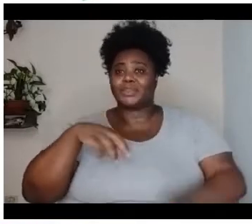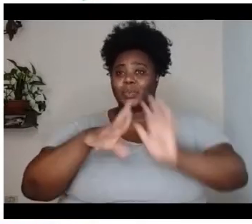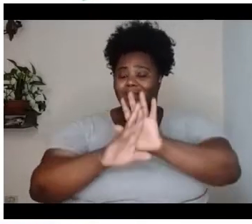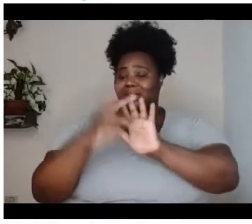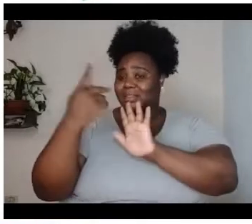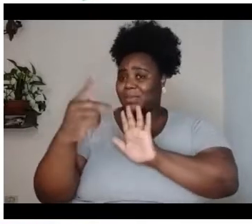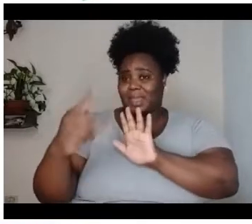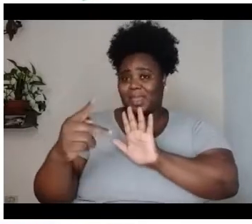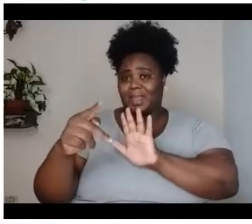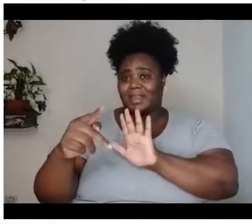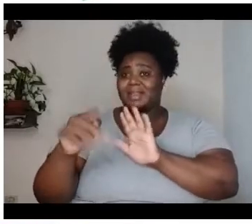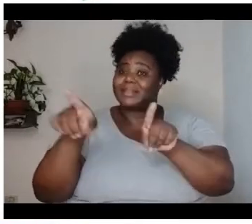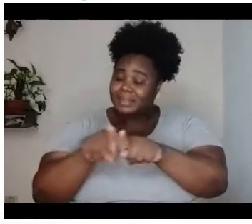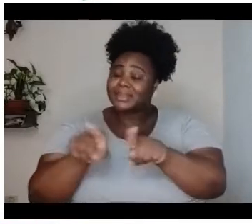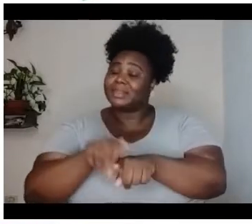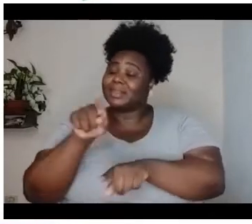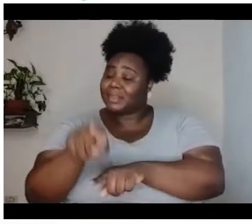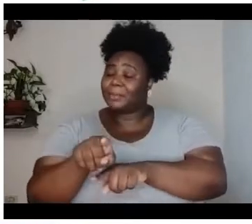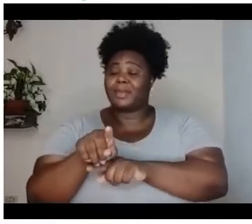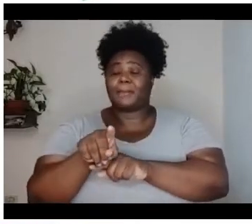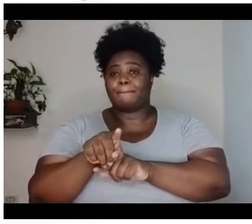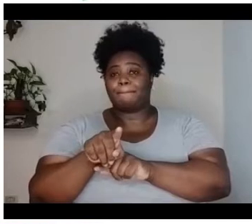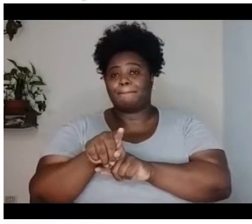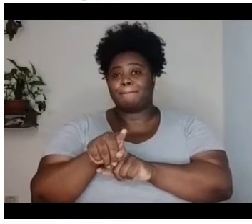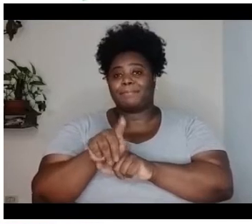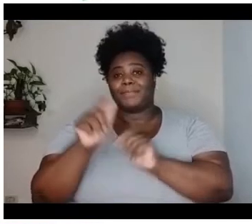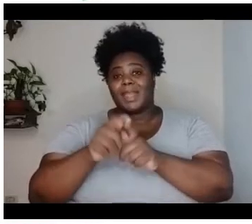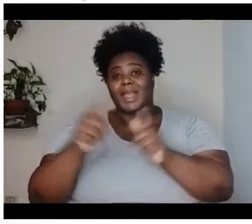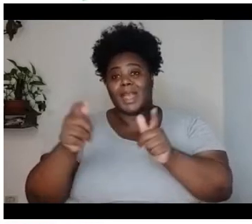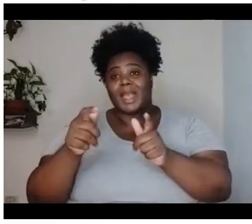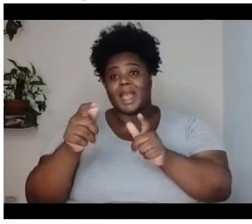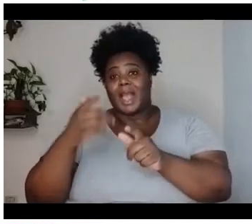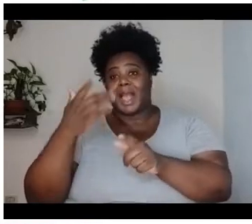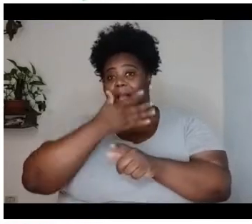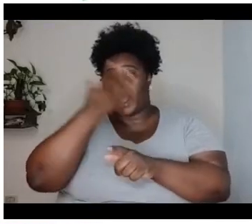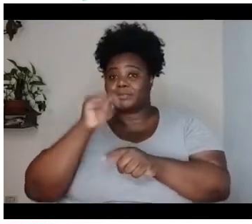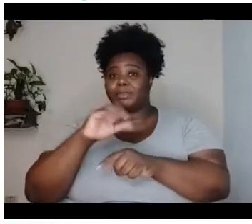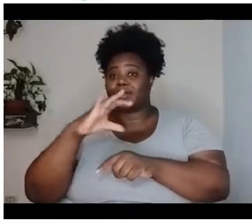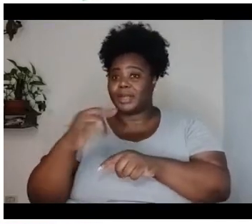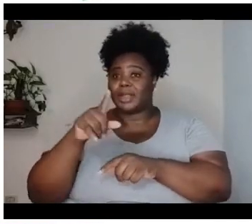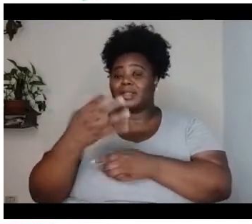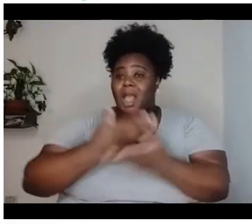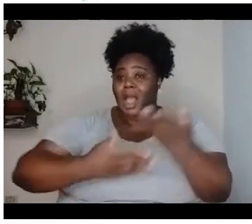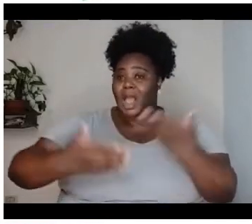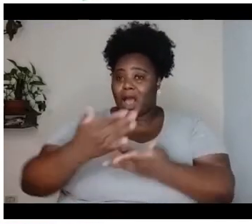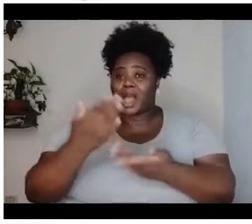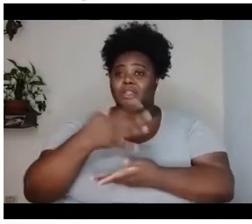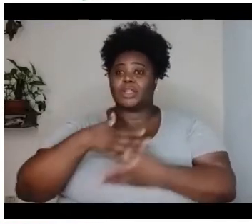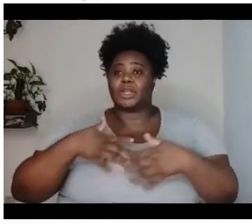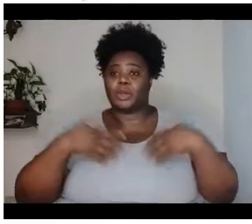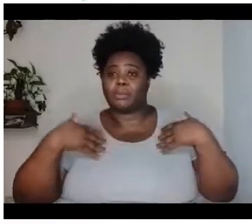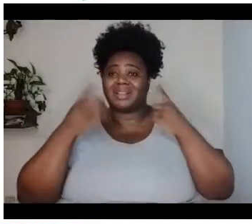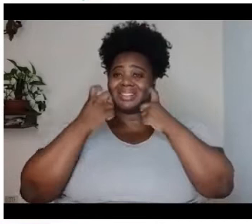né? Assim como tem grande maioria das pessoas, claro, se relaciona com o prazer da